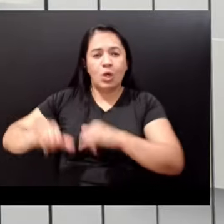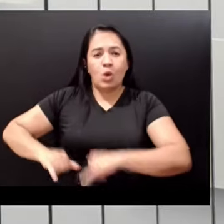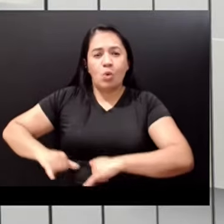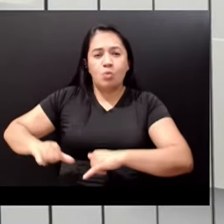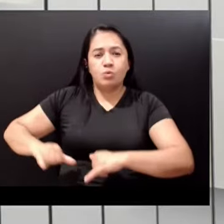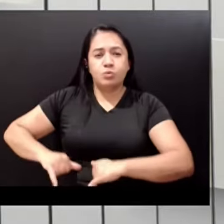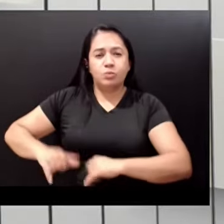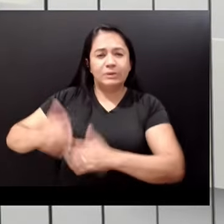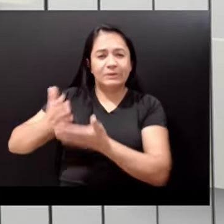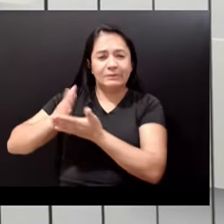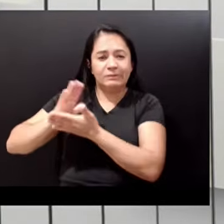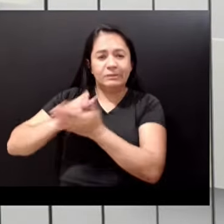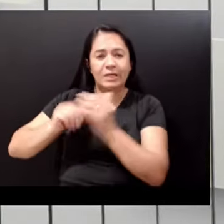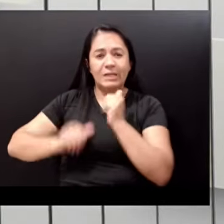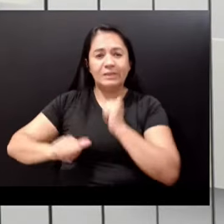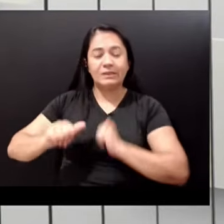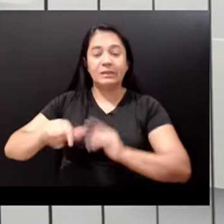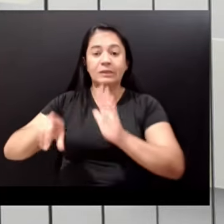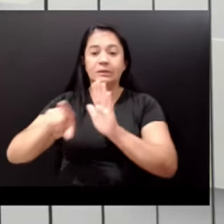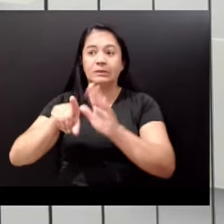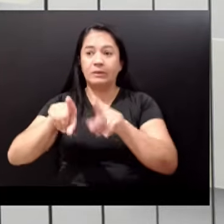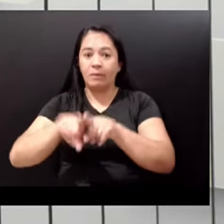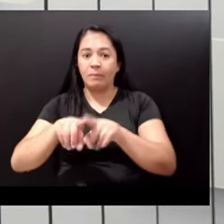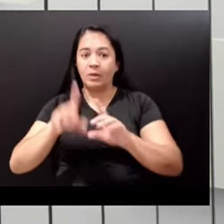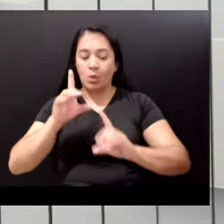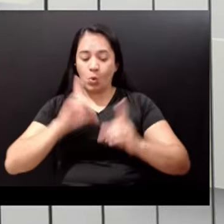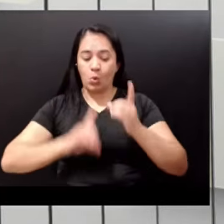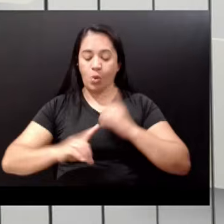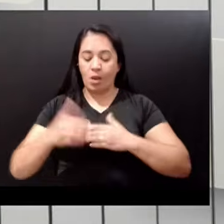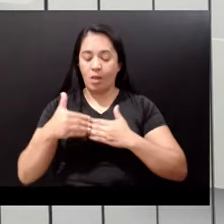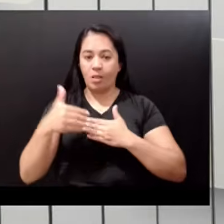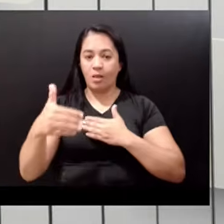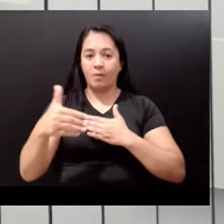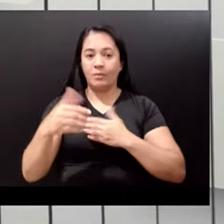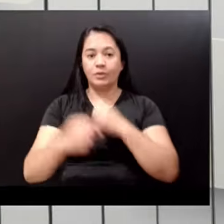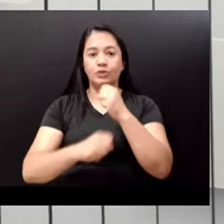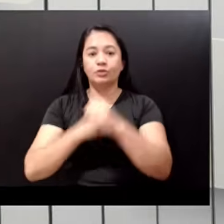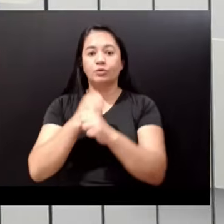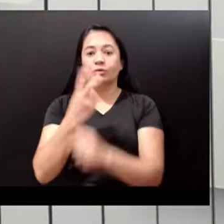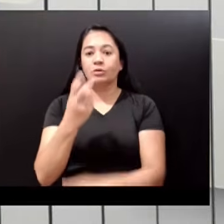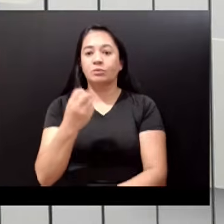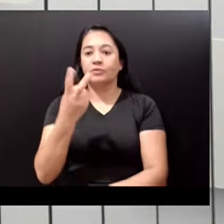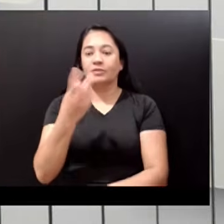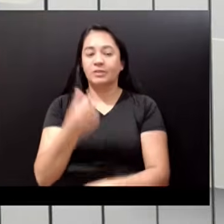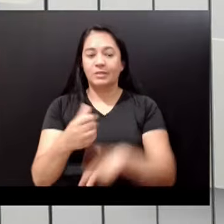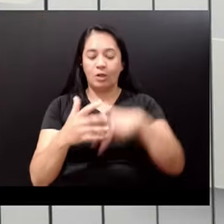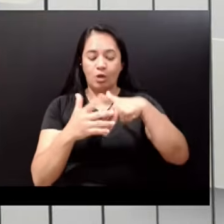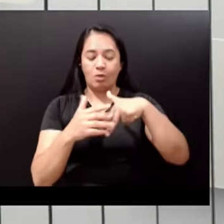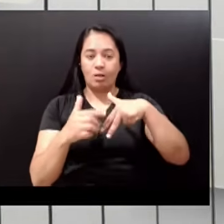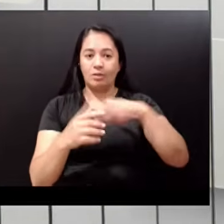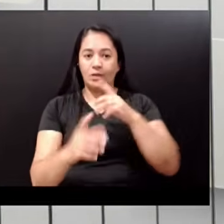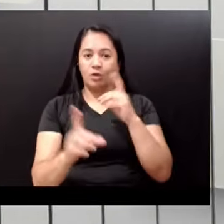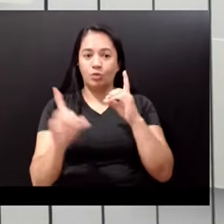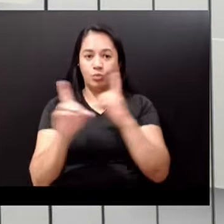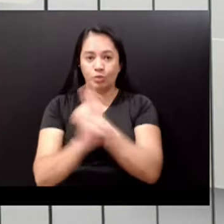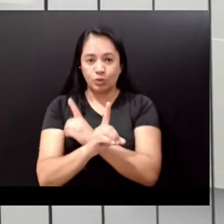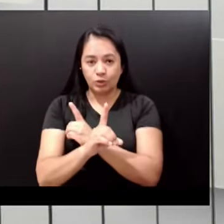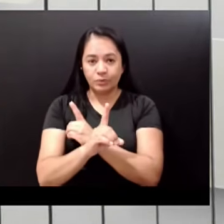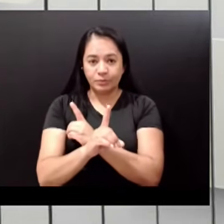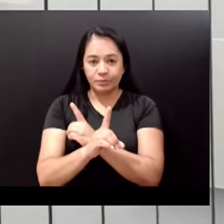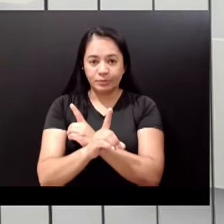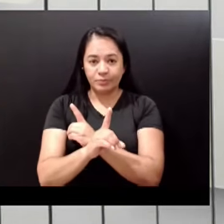até depressão. A partir do próximo ano, os pacientes diagnosticados com fibromialgia